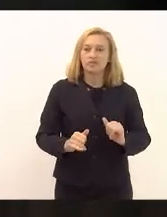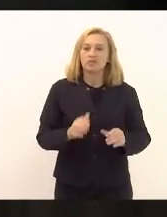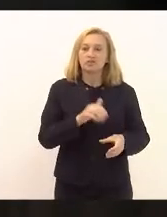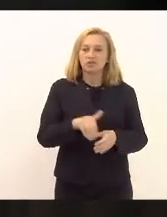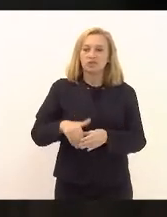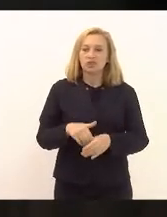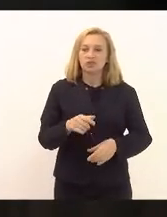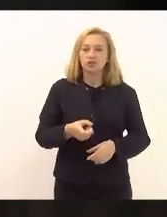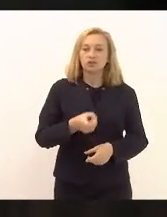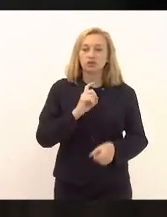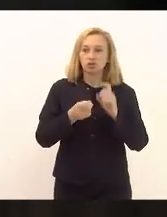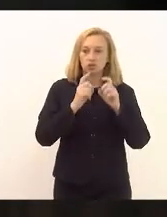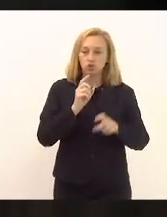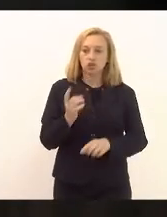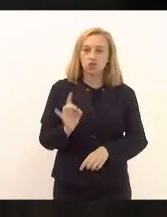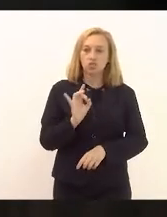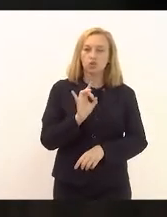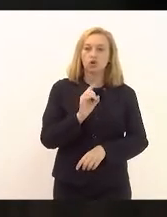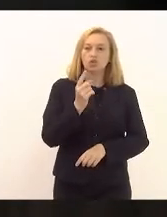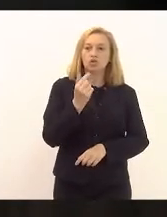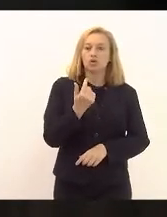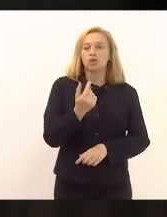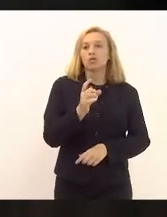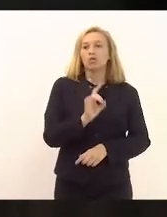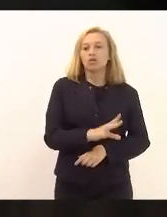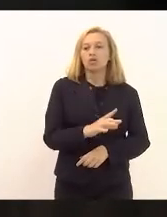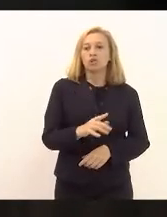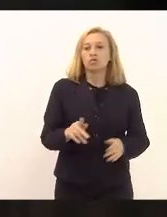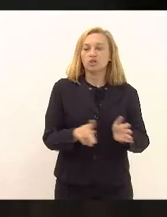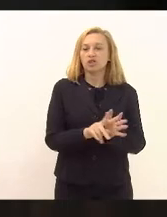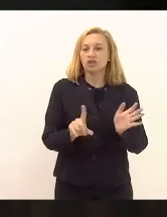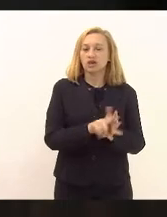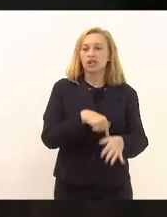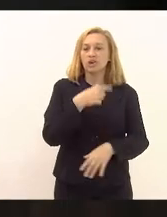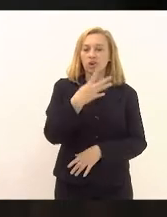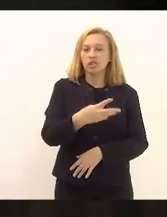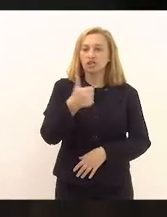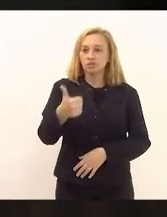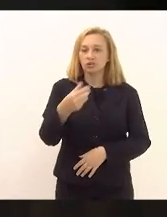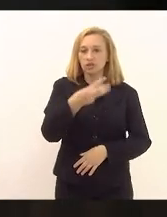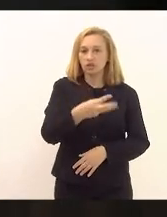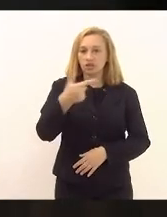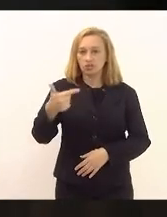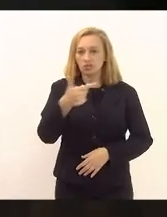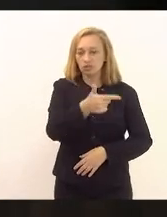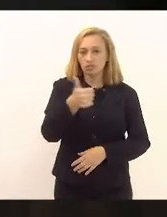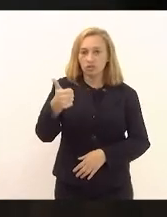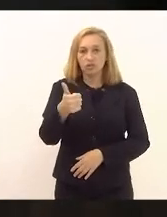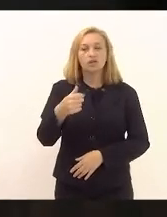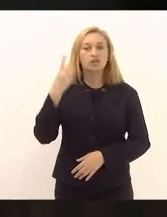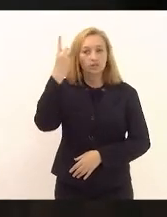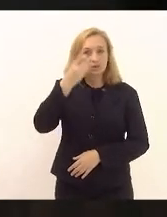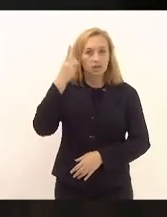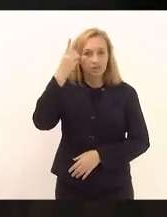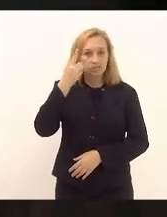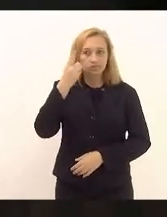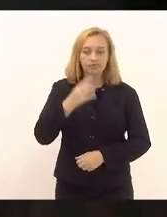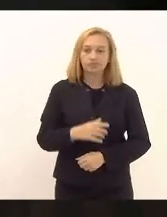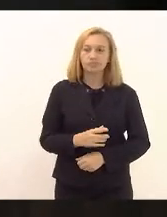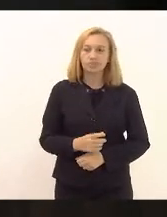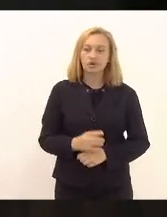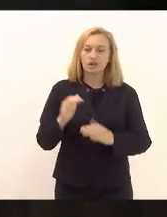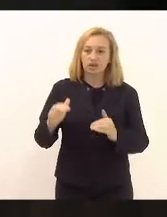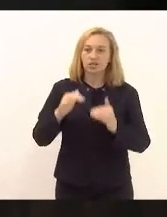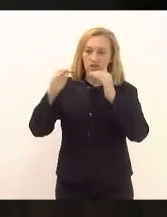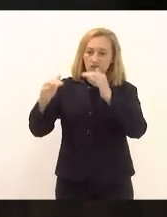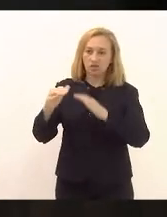votação, em discussão única, projeto de lei 4132 de 2021, de autoria dos deputados